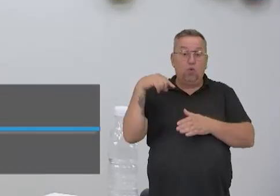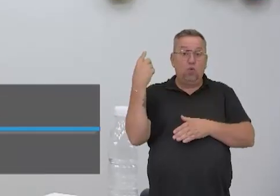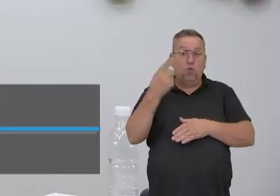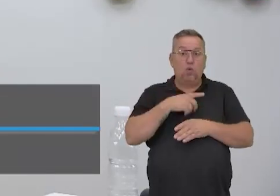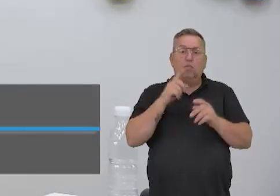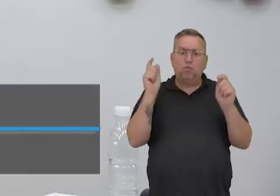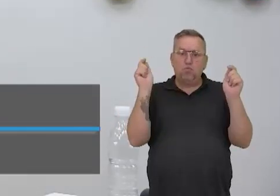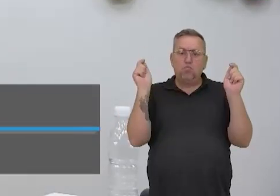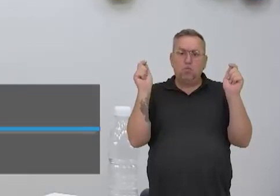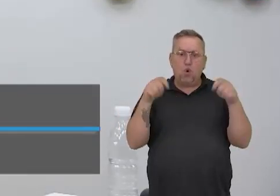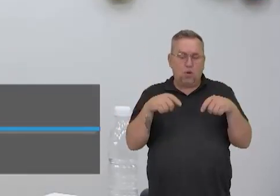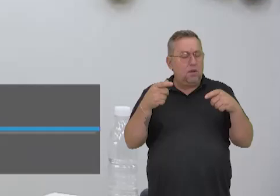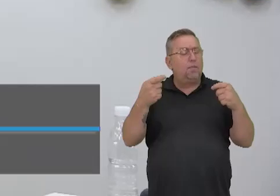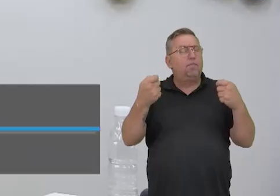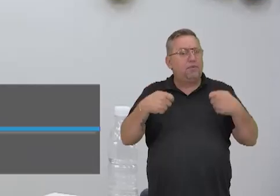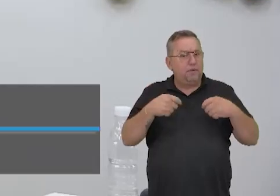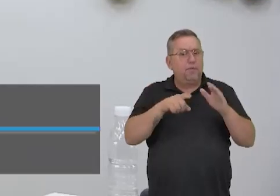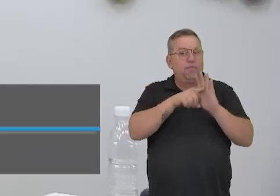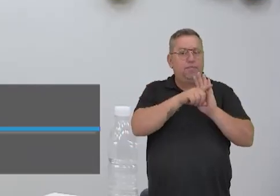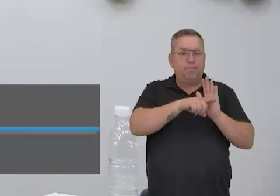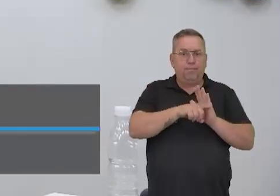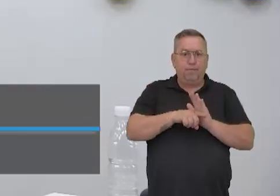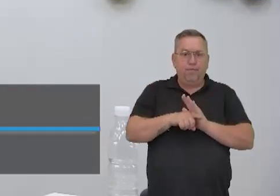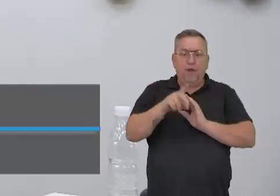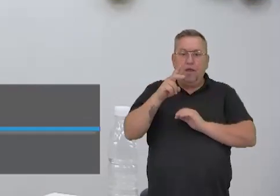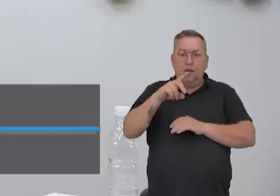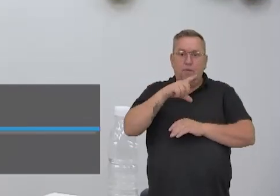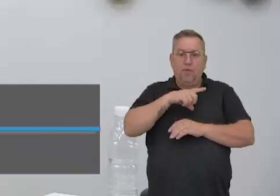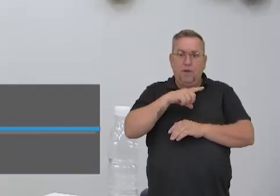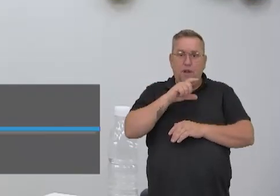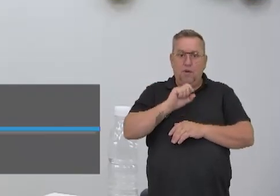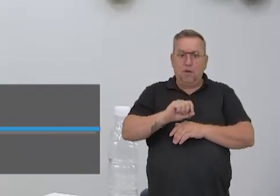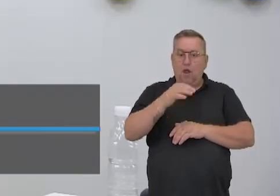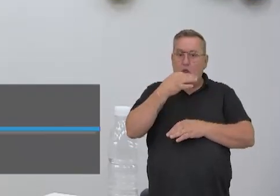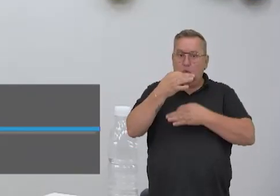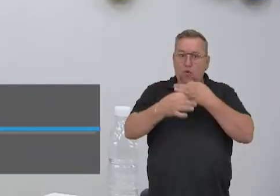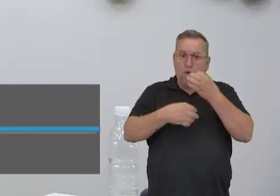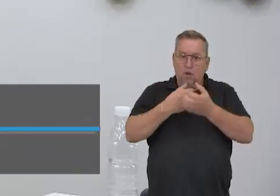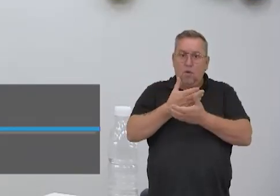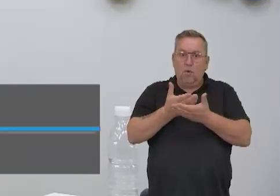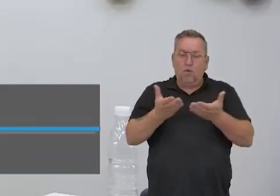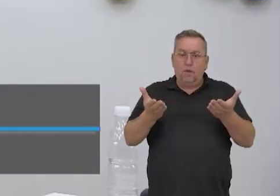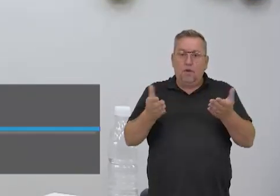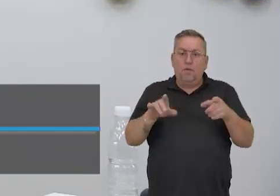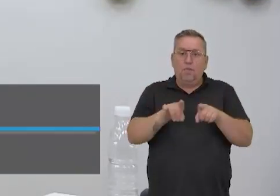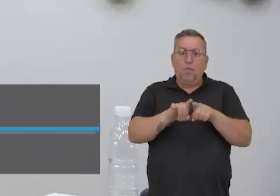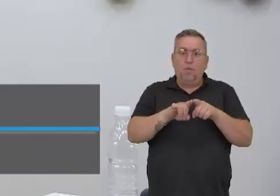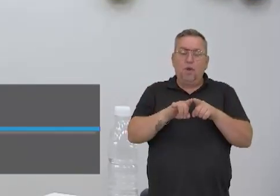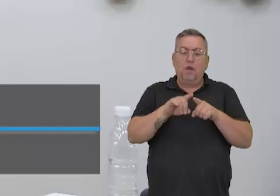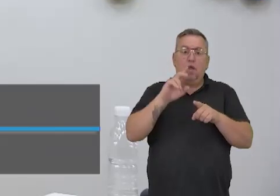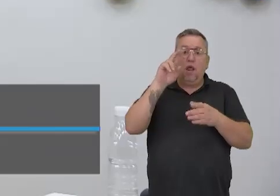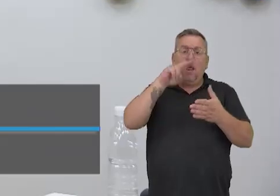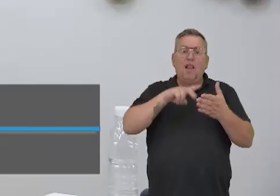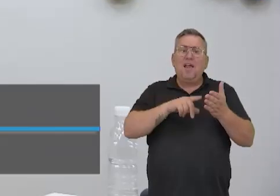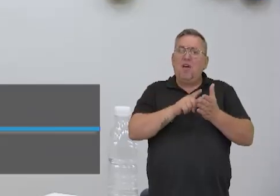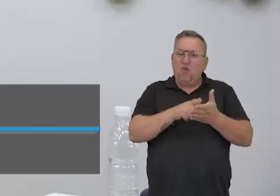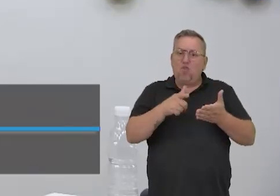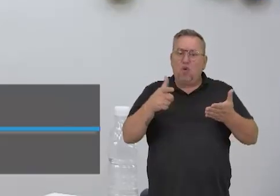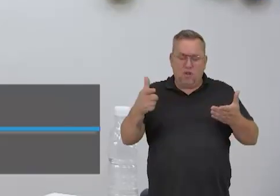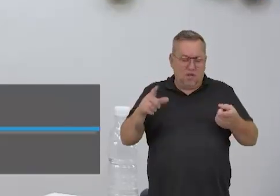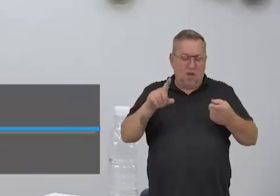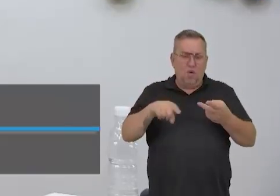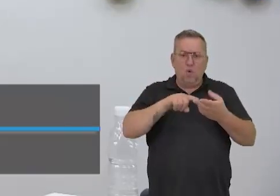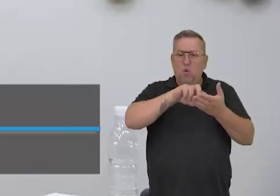devemos e podemos pesquisar. A gente sempre dá aqui a sugestão para vocês, né? Sugestões de leia jornais